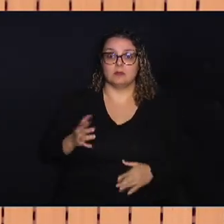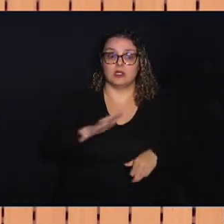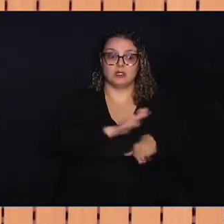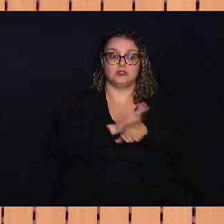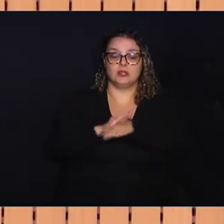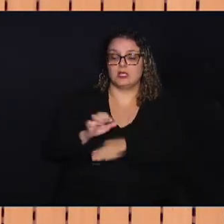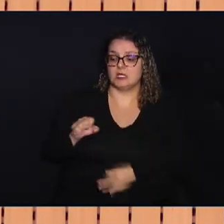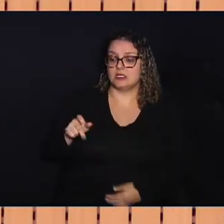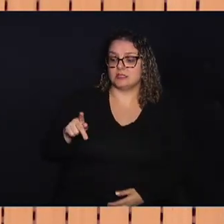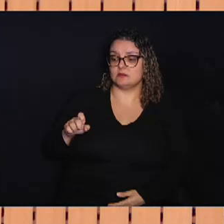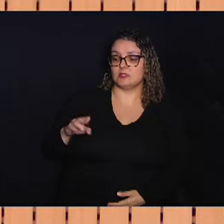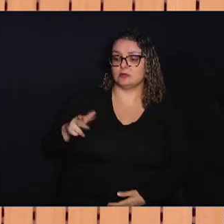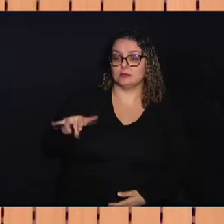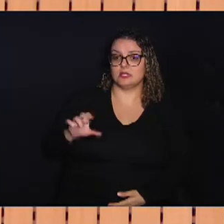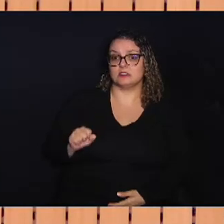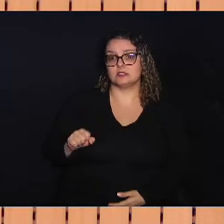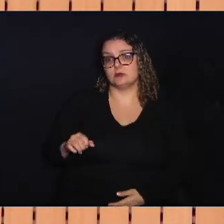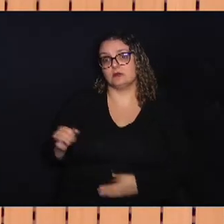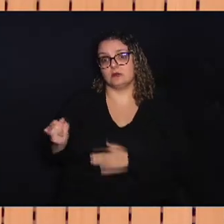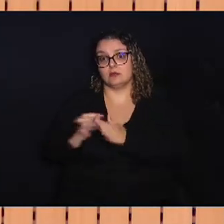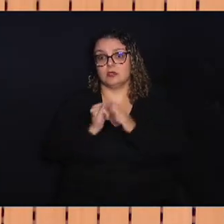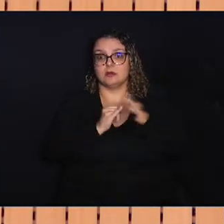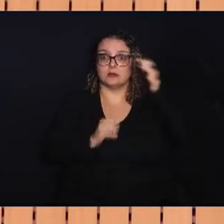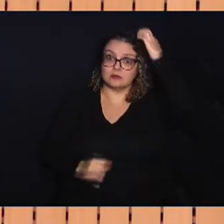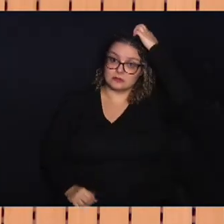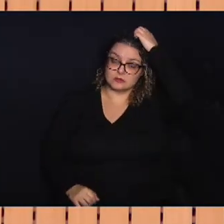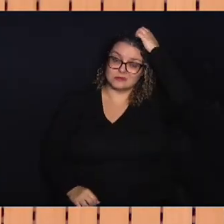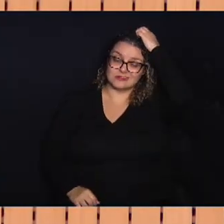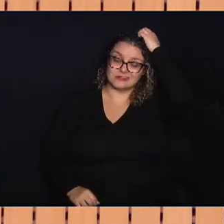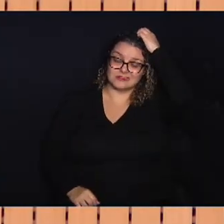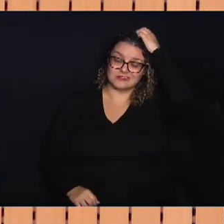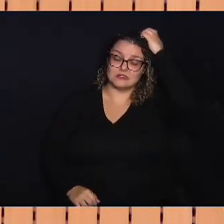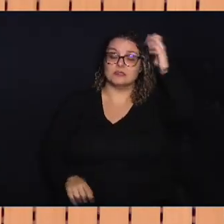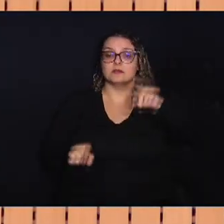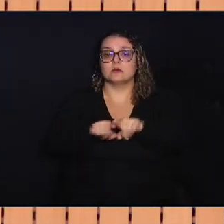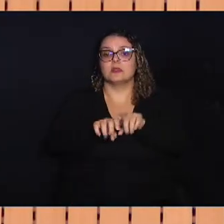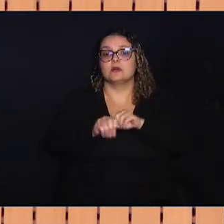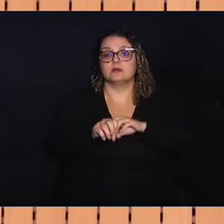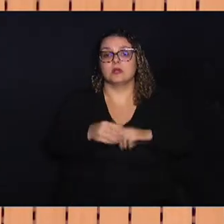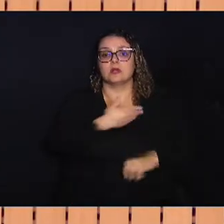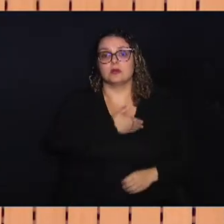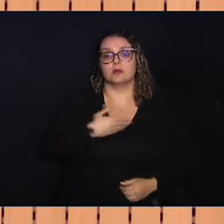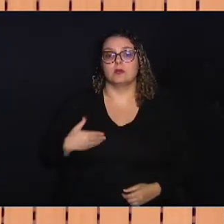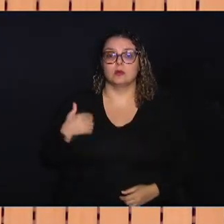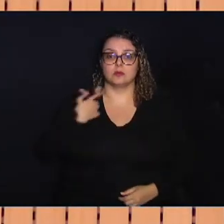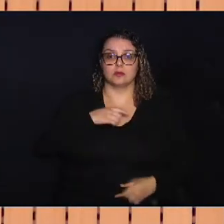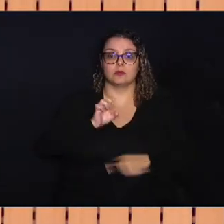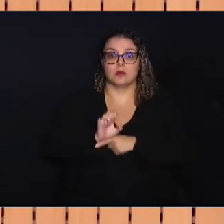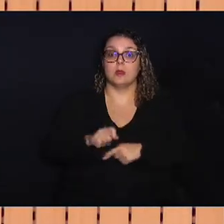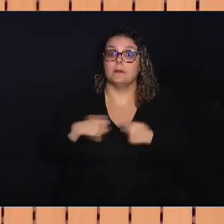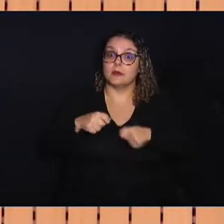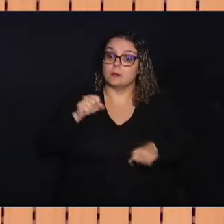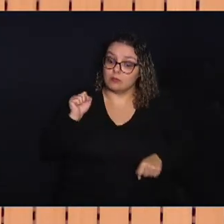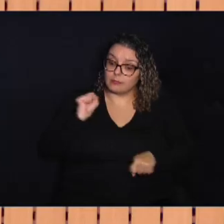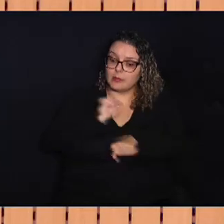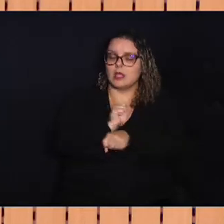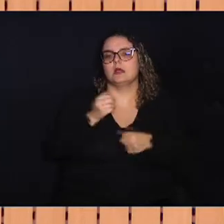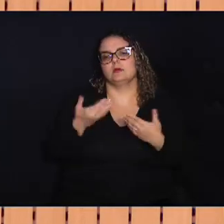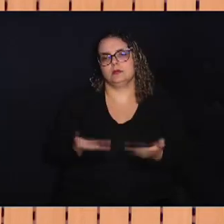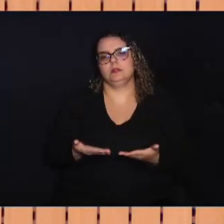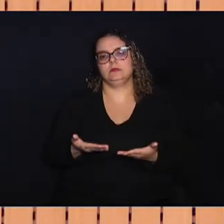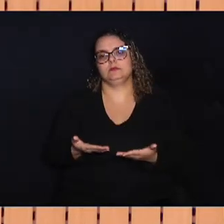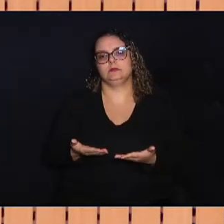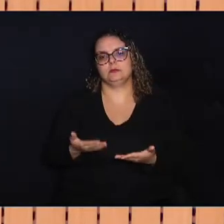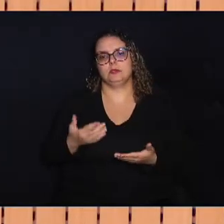imobiliária, agora quer vender também a educação pública do nosso estado. Nós precisamos barrar isso. E aqui fica o